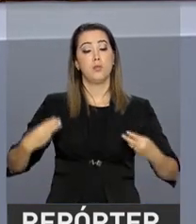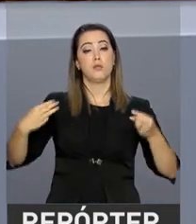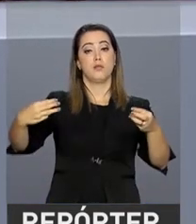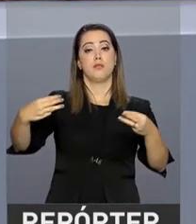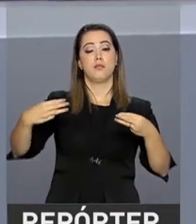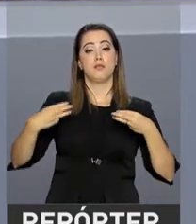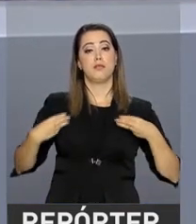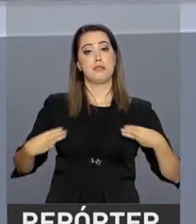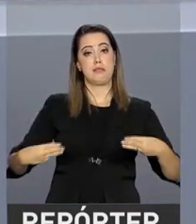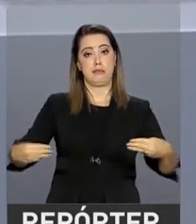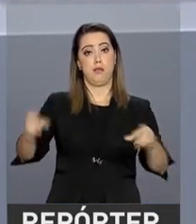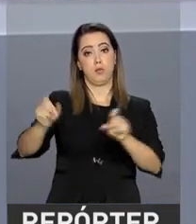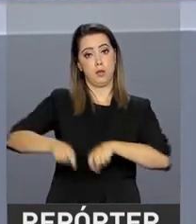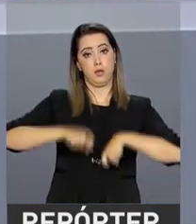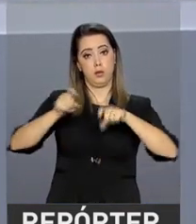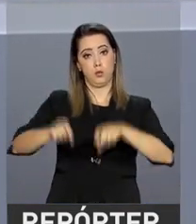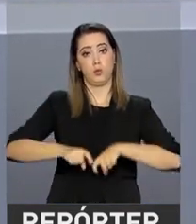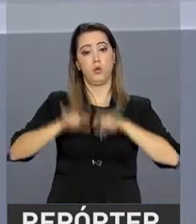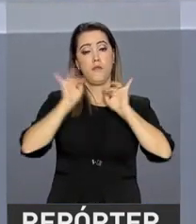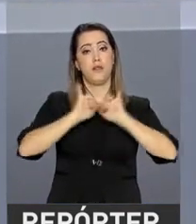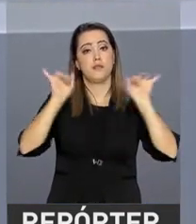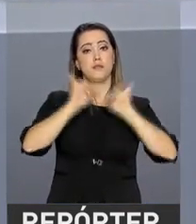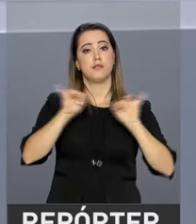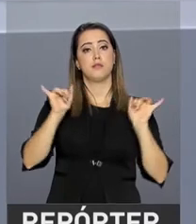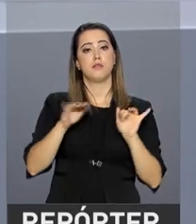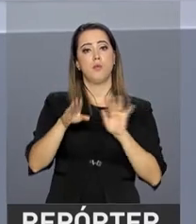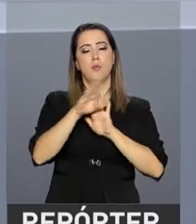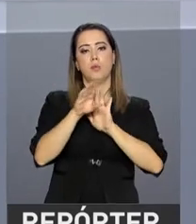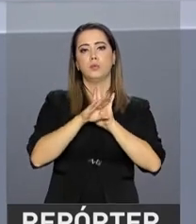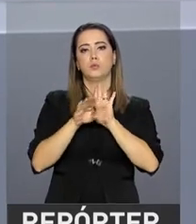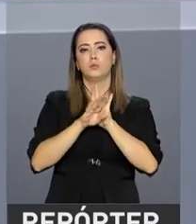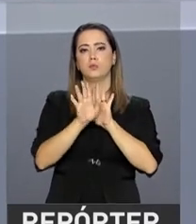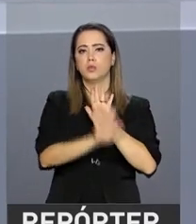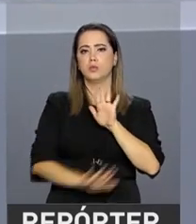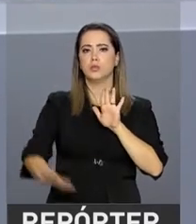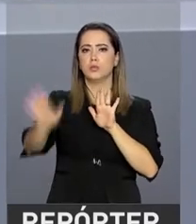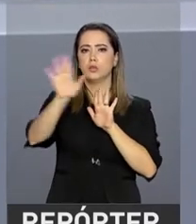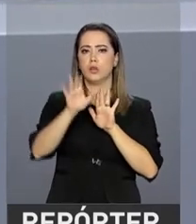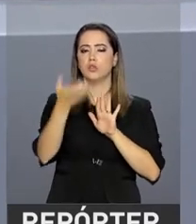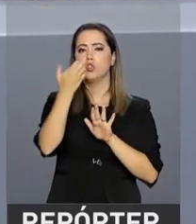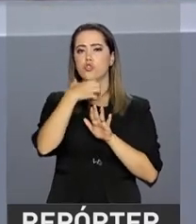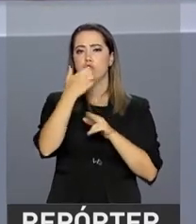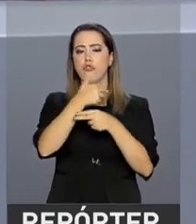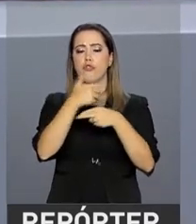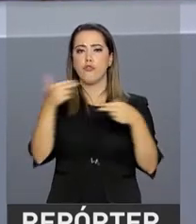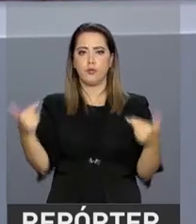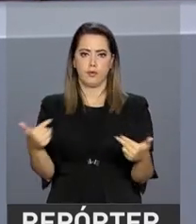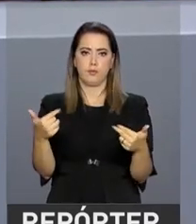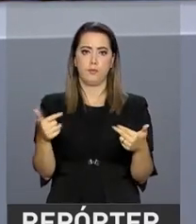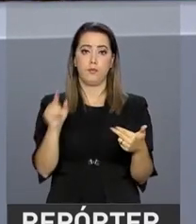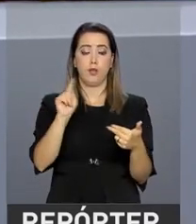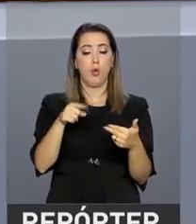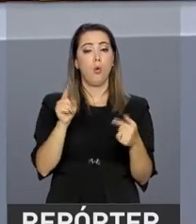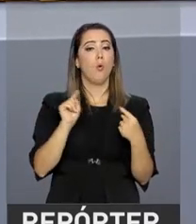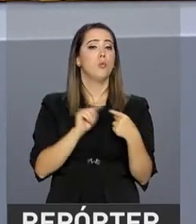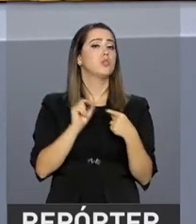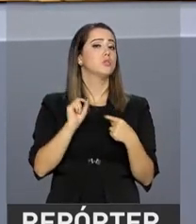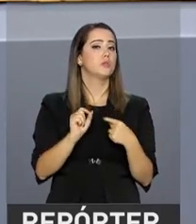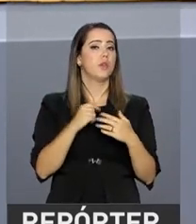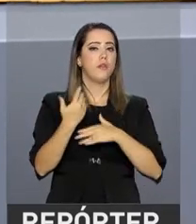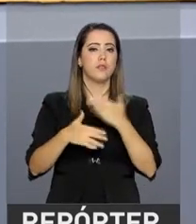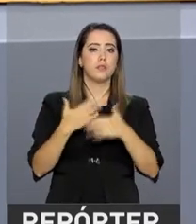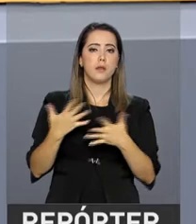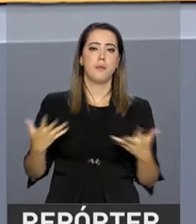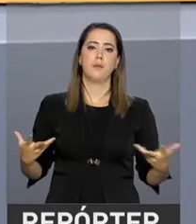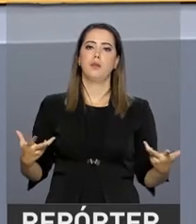pecuária e abastecimento vai lançar o plano nacional de desenvolvimento da fruticultura o objetivo é avançar na qualidade da